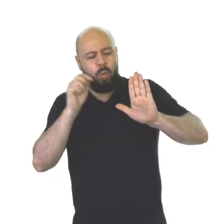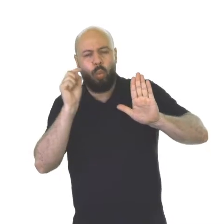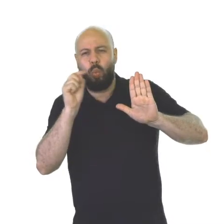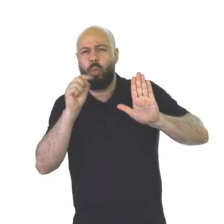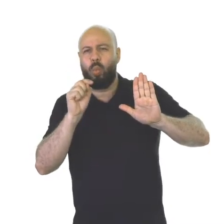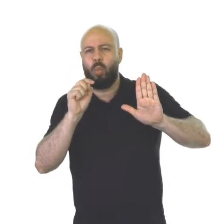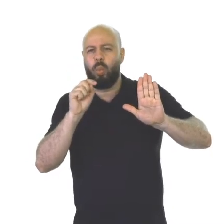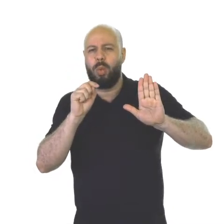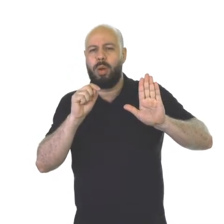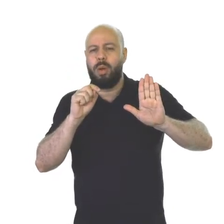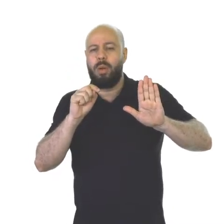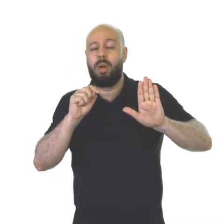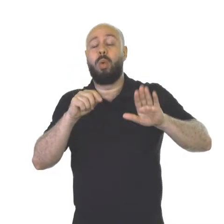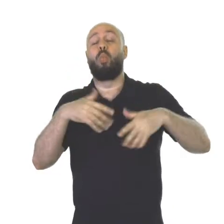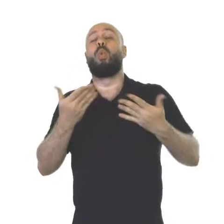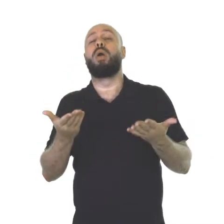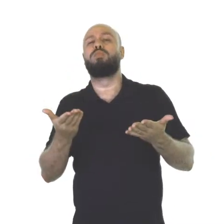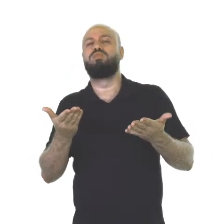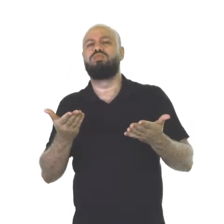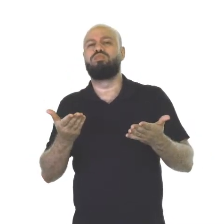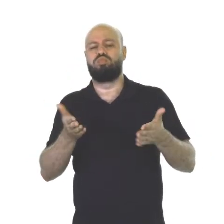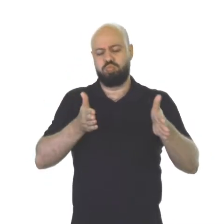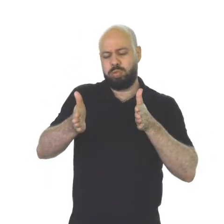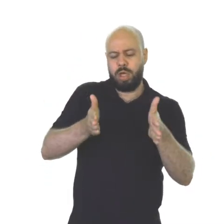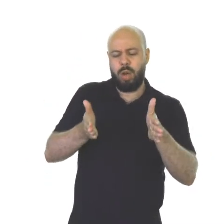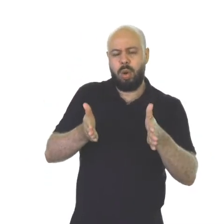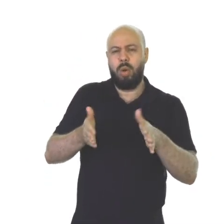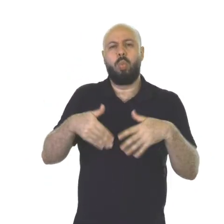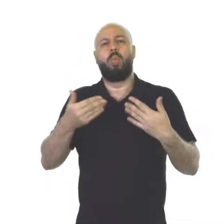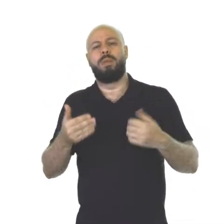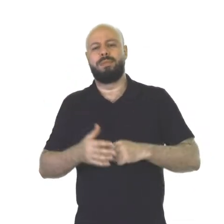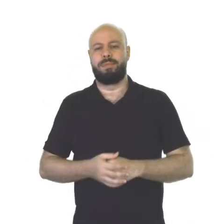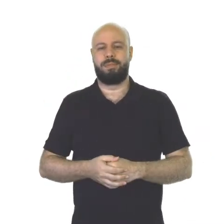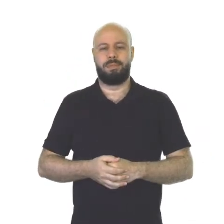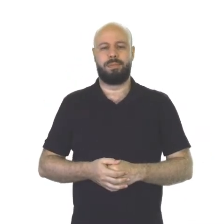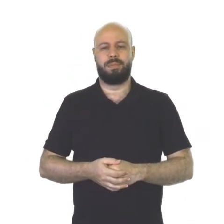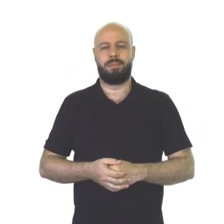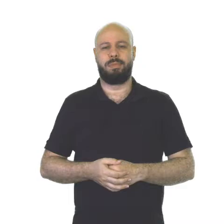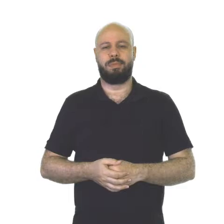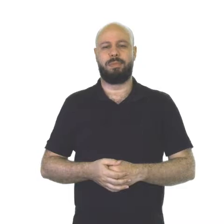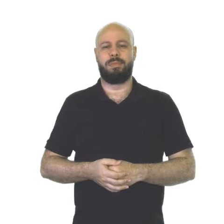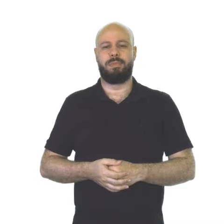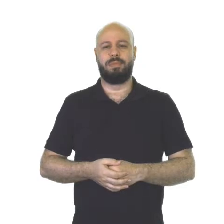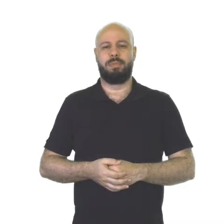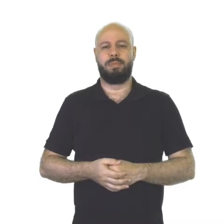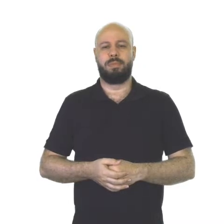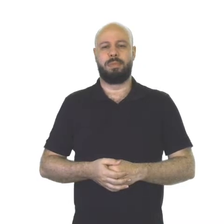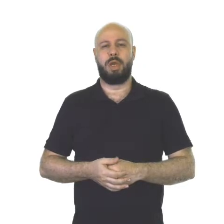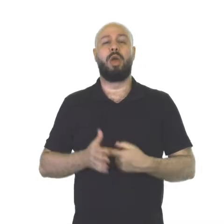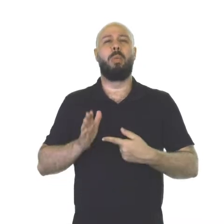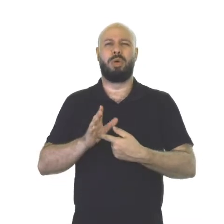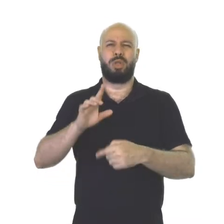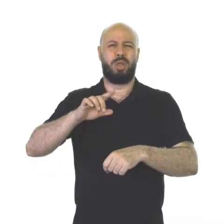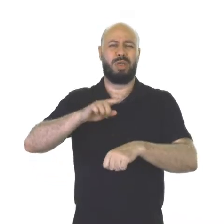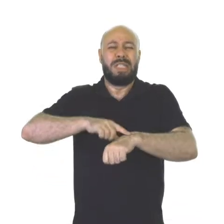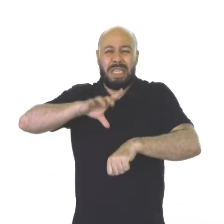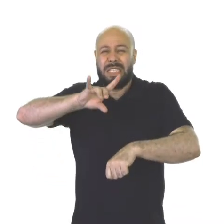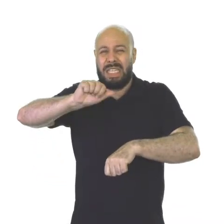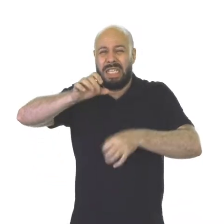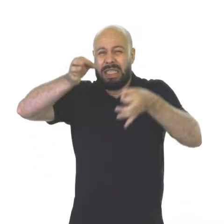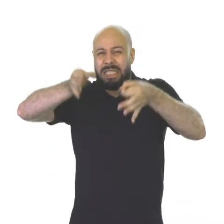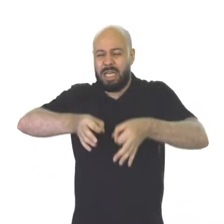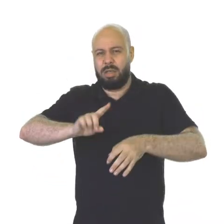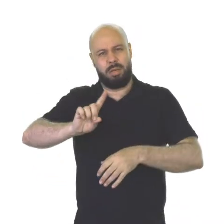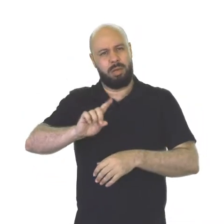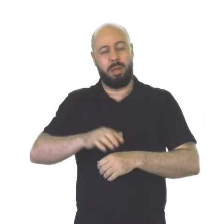Exatamente quando ocorreu, em que período foi que aconteceu. Ali, eu não especifiquei a data em si, mas ele